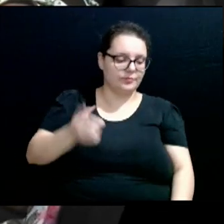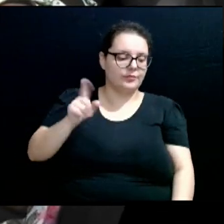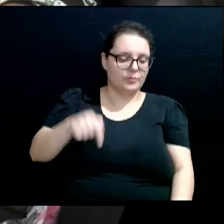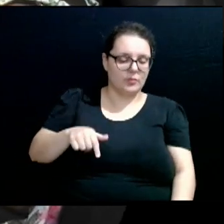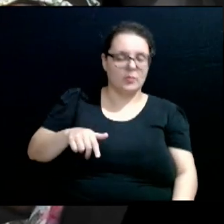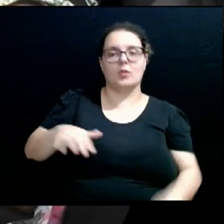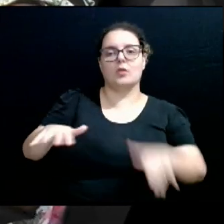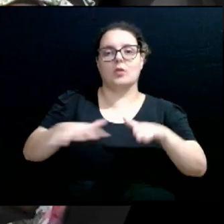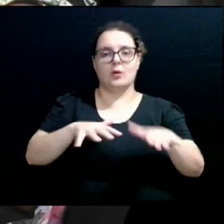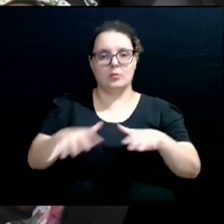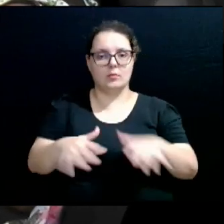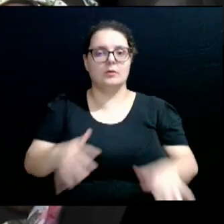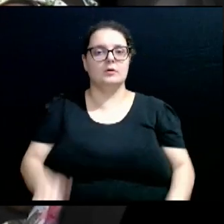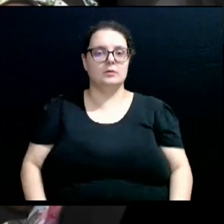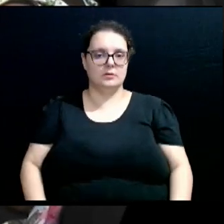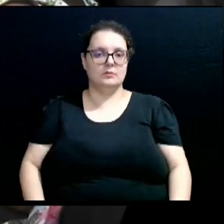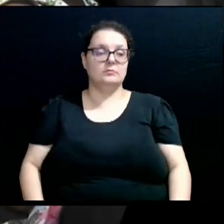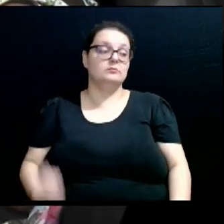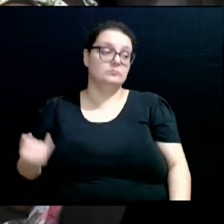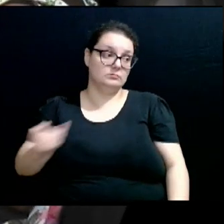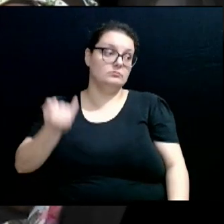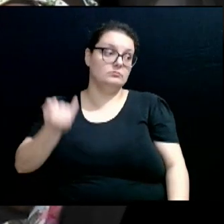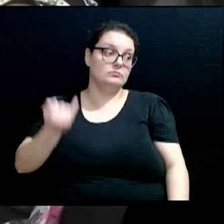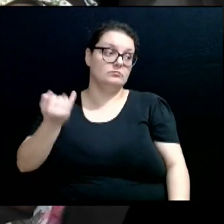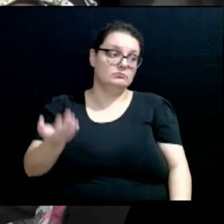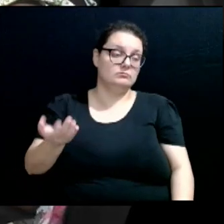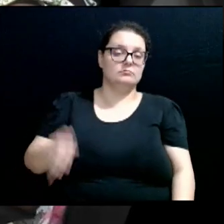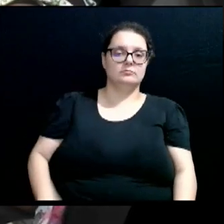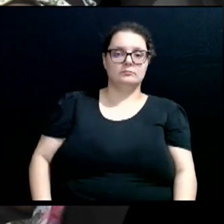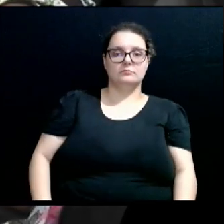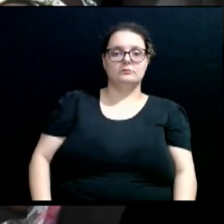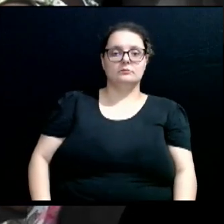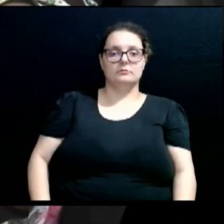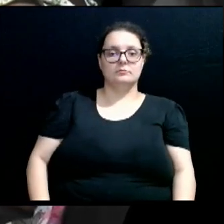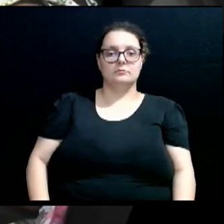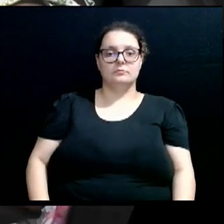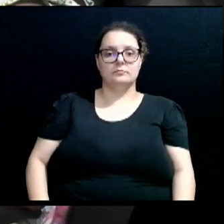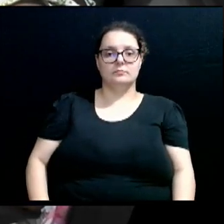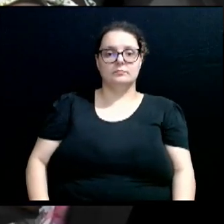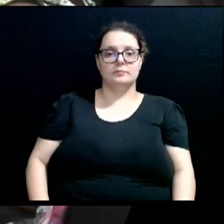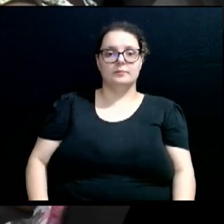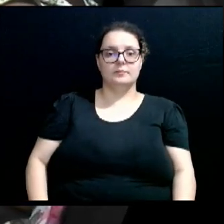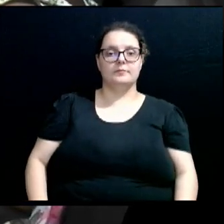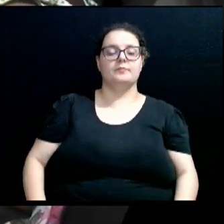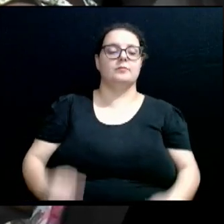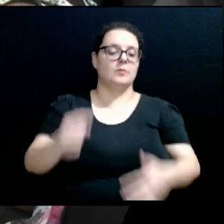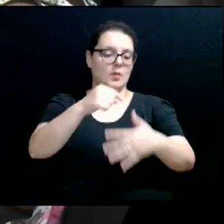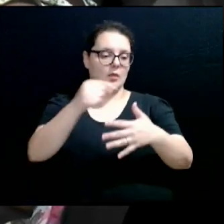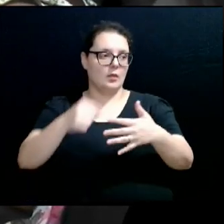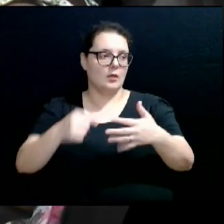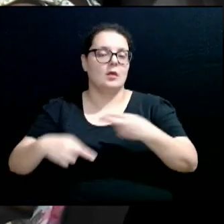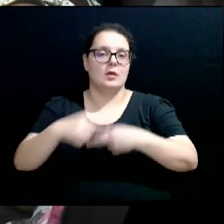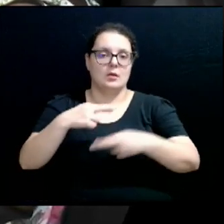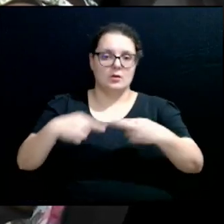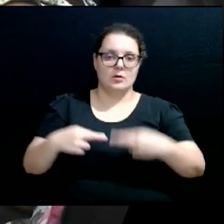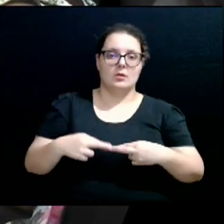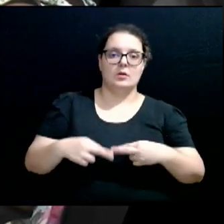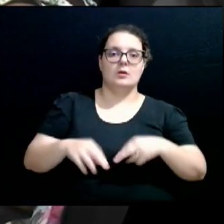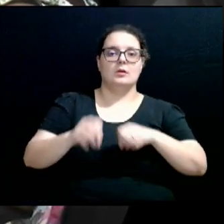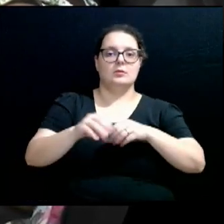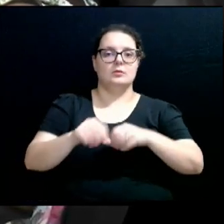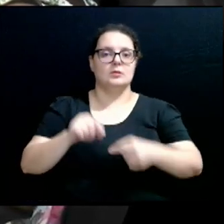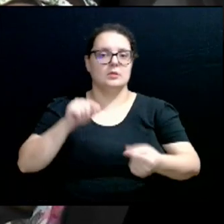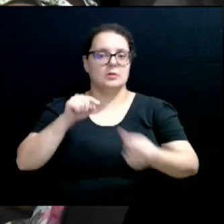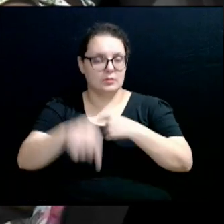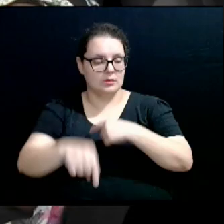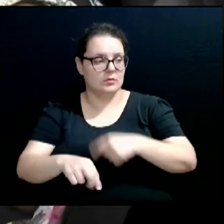muito interessante. E essas questões relativas à educação antirracista, relativa